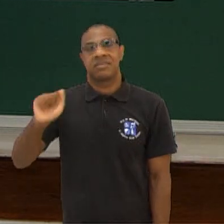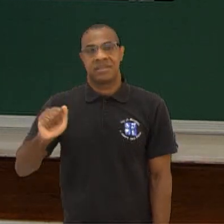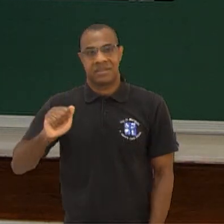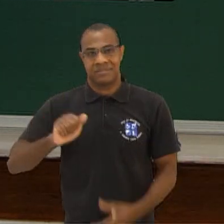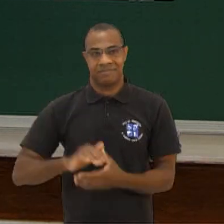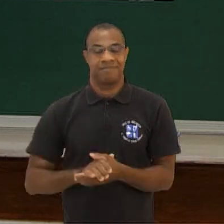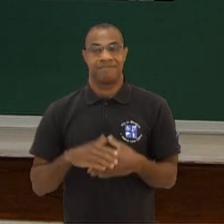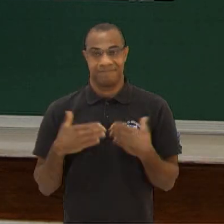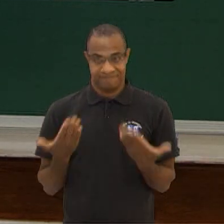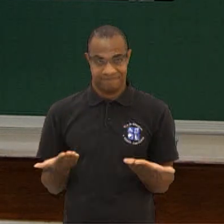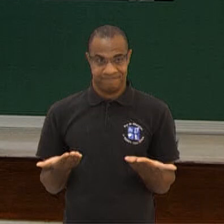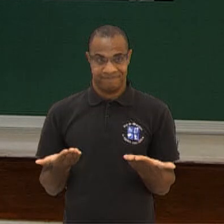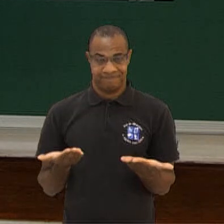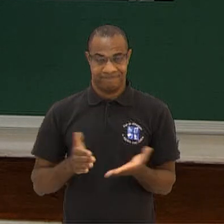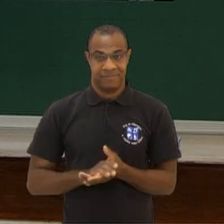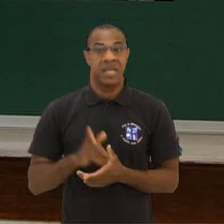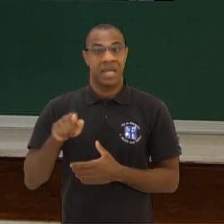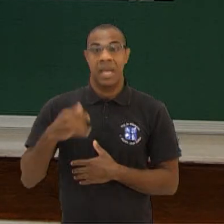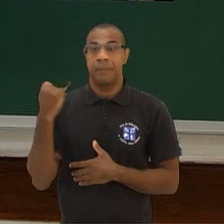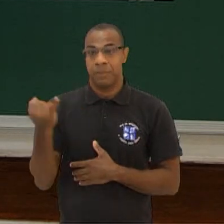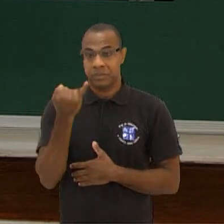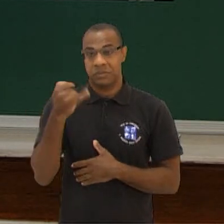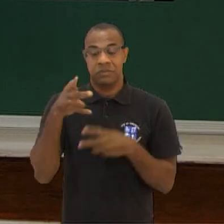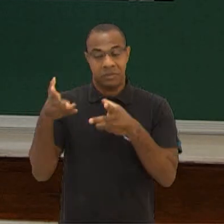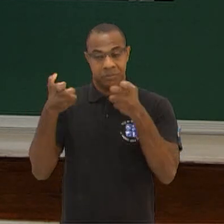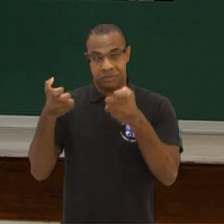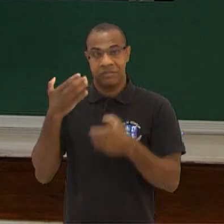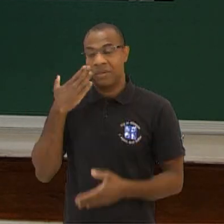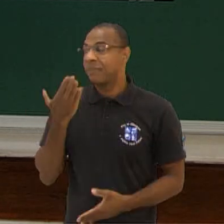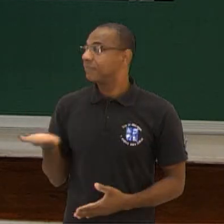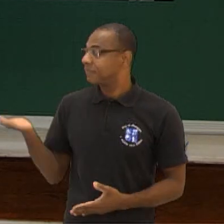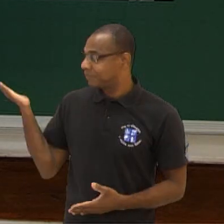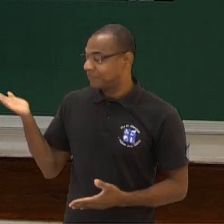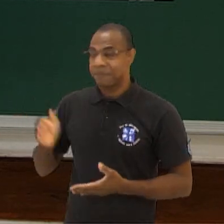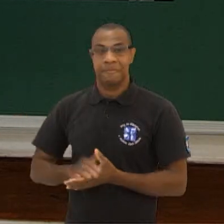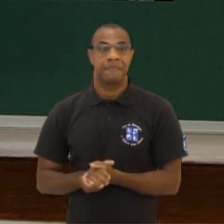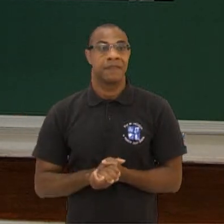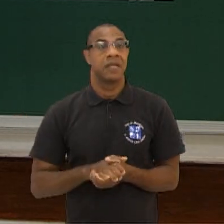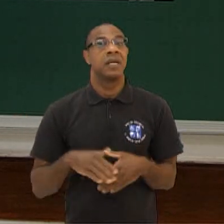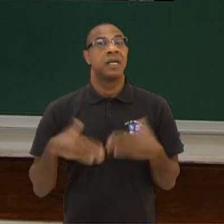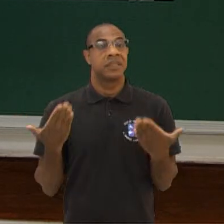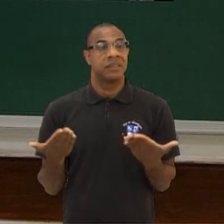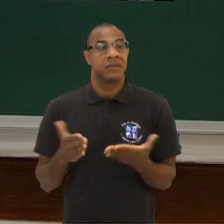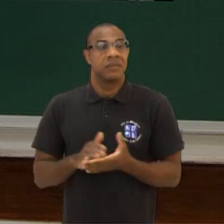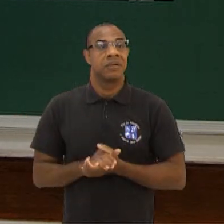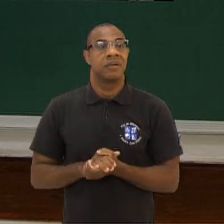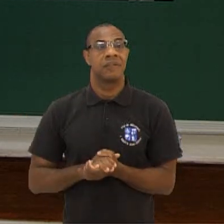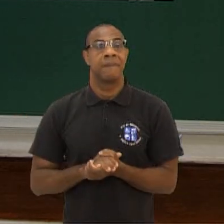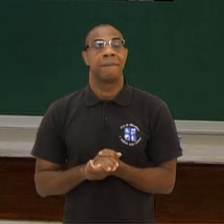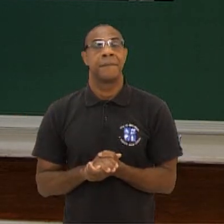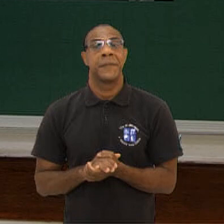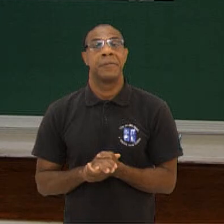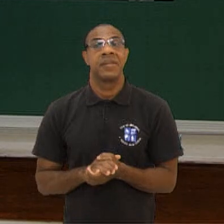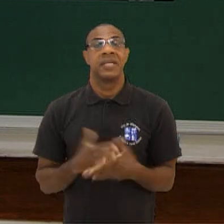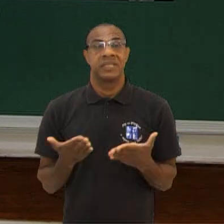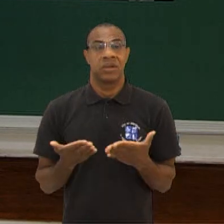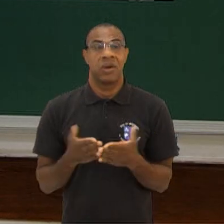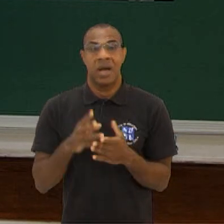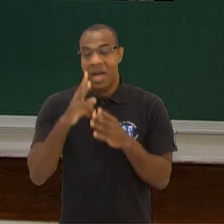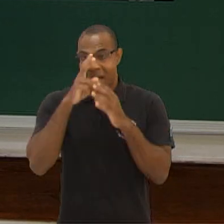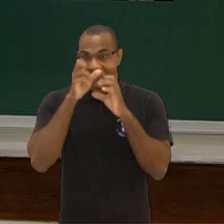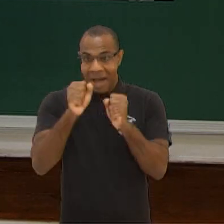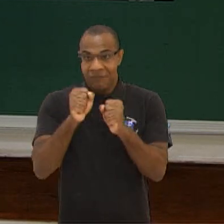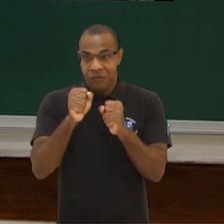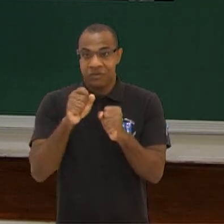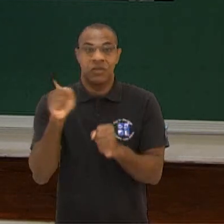mecânico. Isso é bem importante, né? Então, a força magnética não serve como um acelerador de